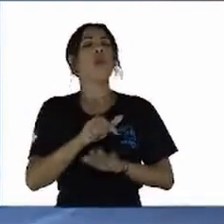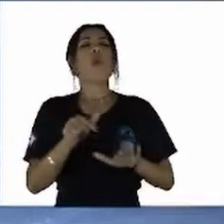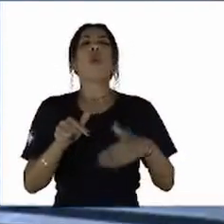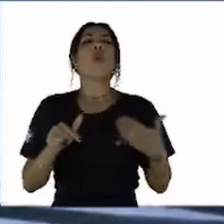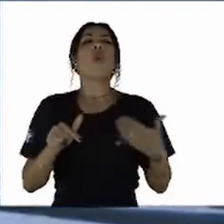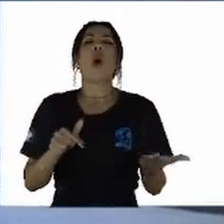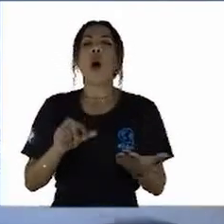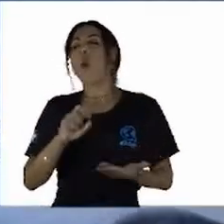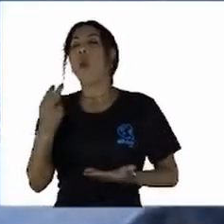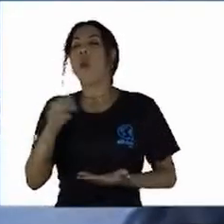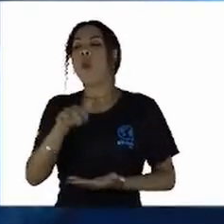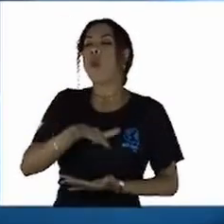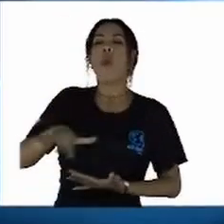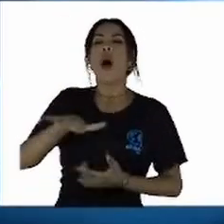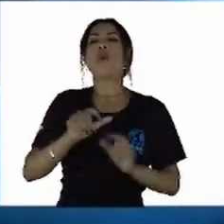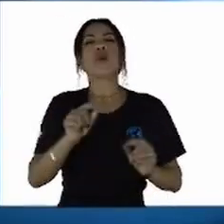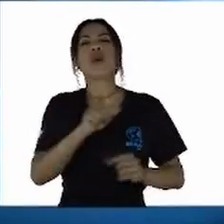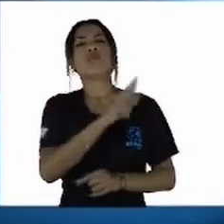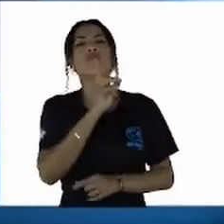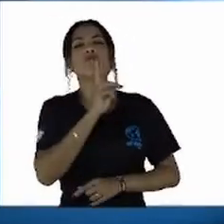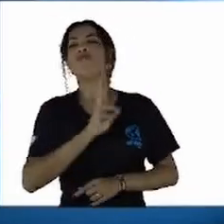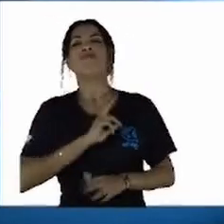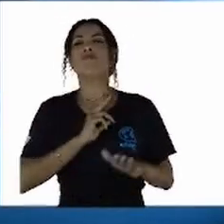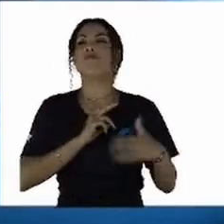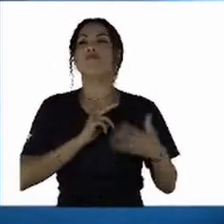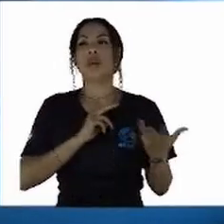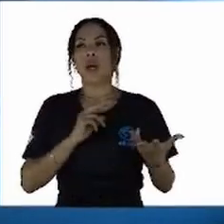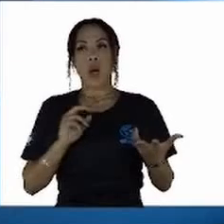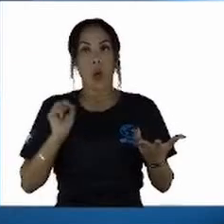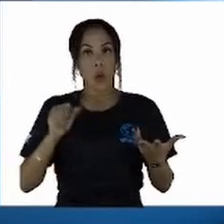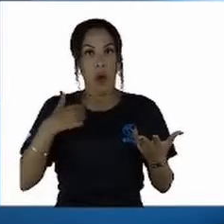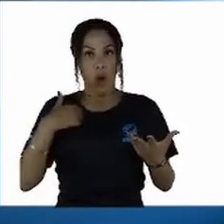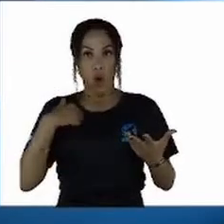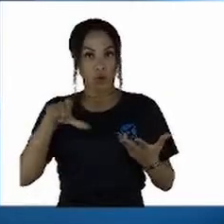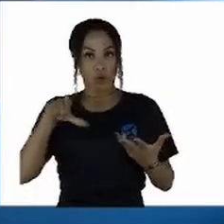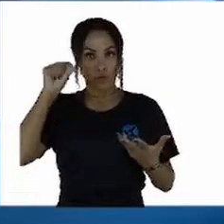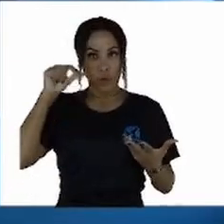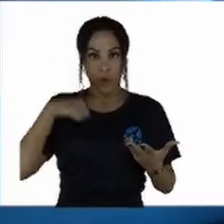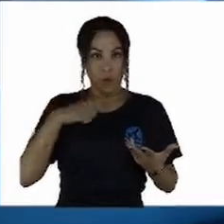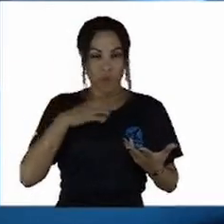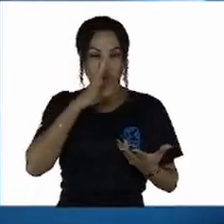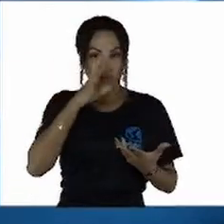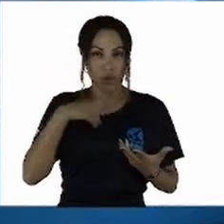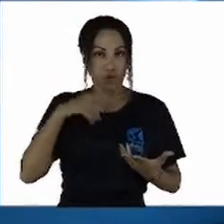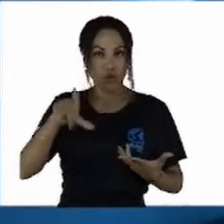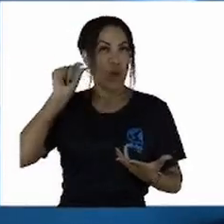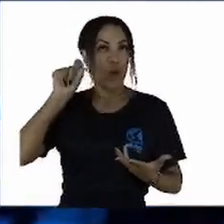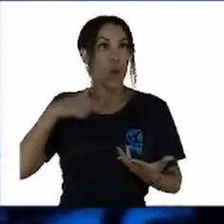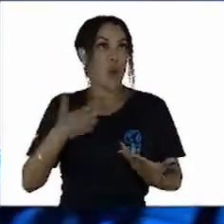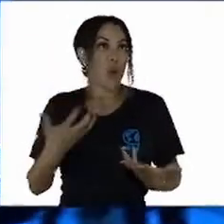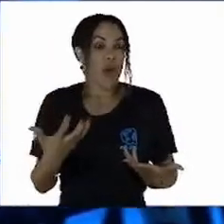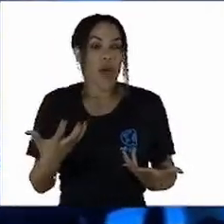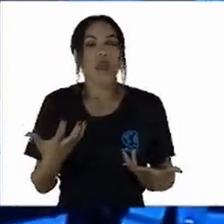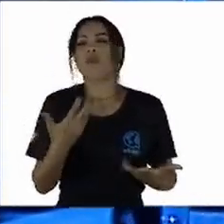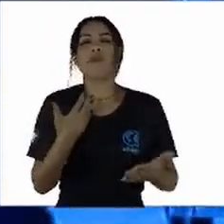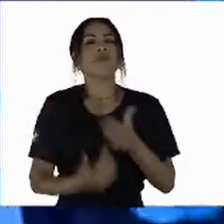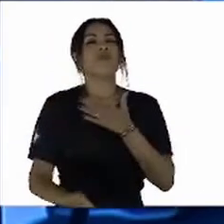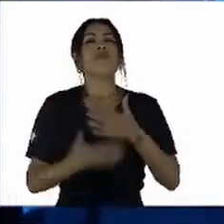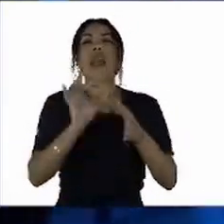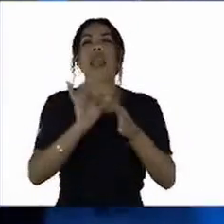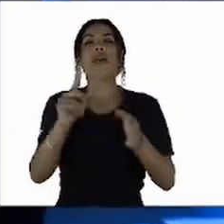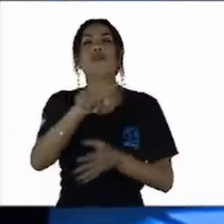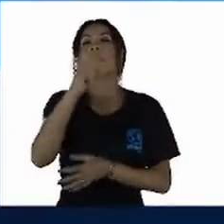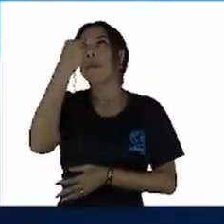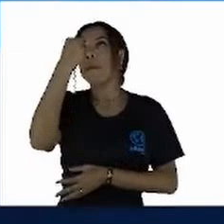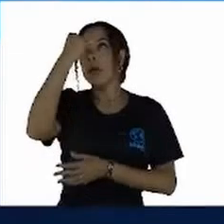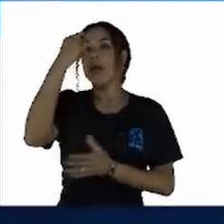carreira ou que área de atuação? O que seria? Fala aí pra gente. Pode ser uma que eu escolher, que eu gostaria de ser? O que você quiser, o que te vier